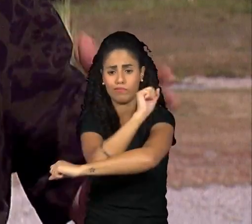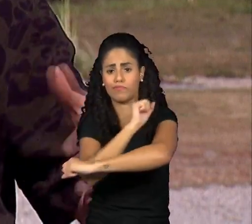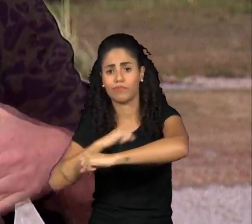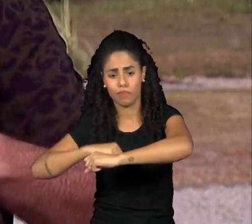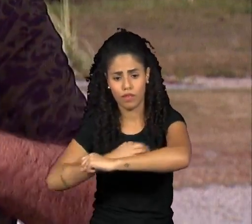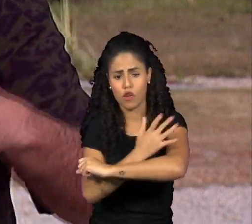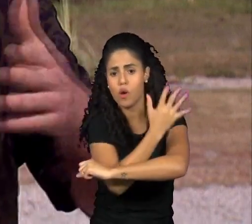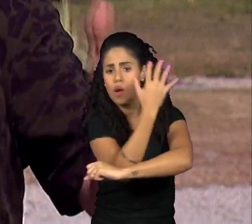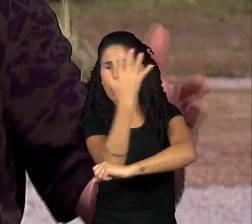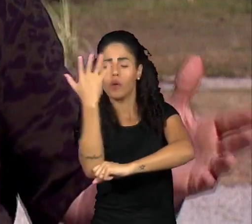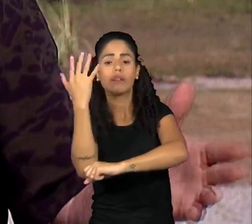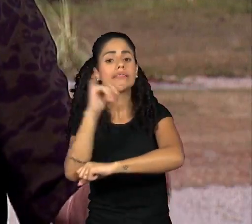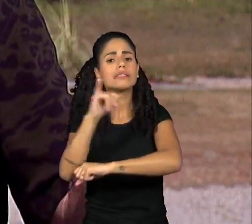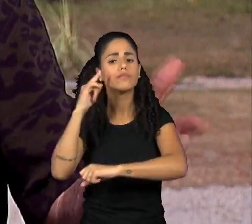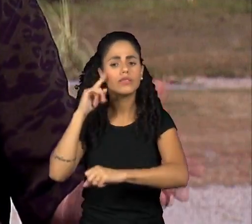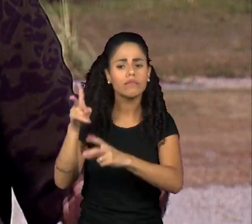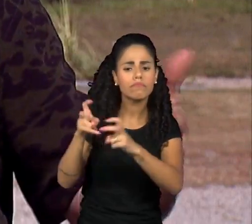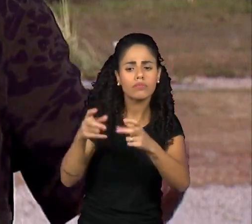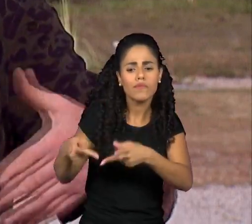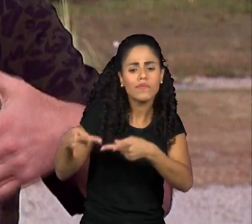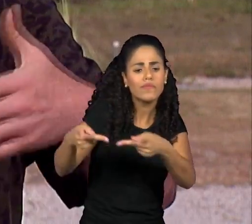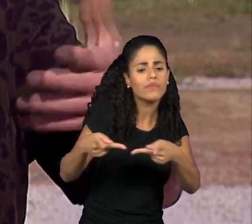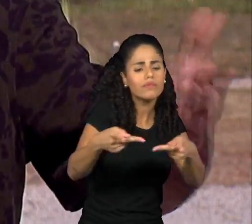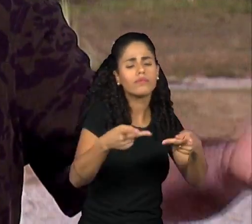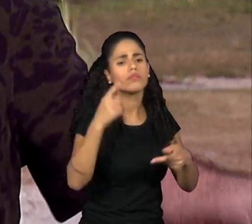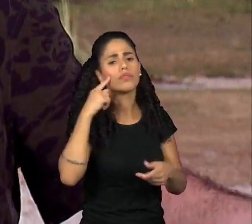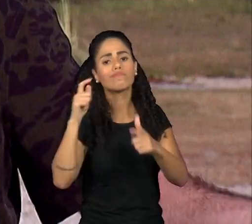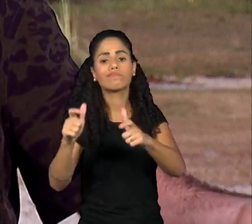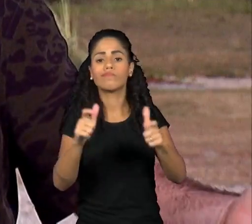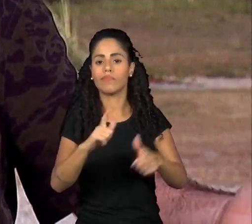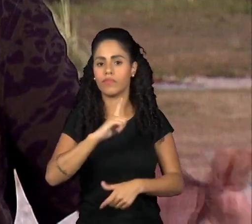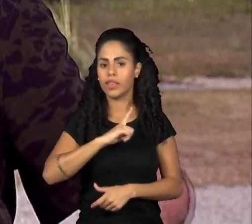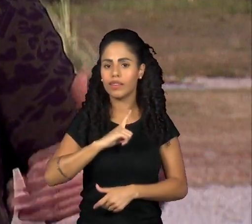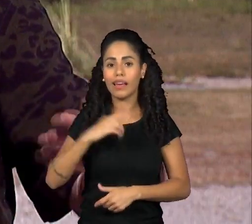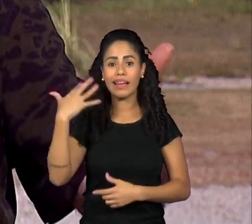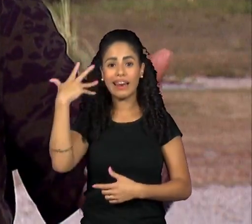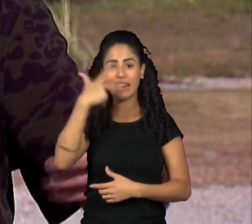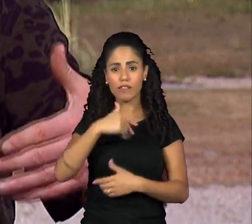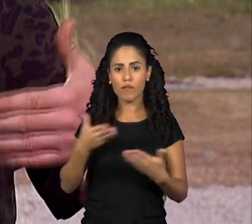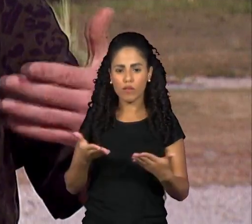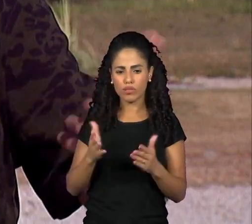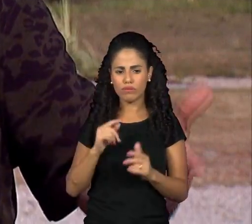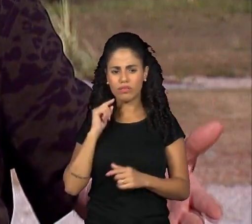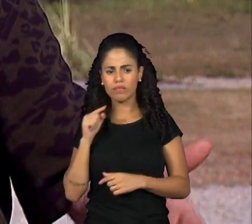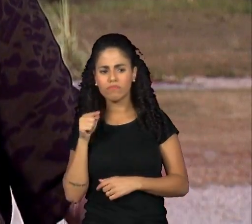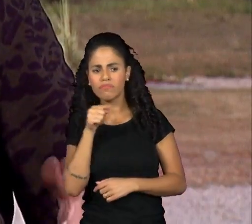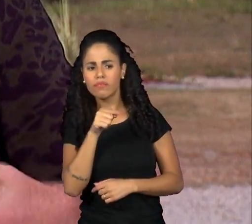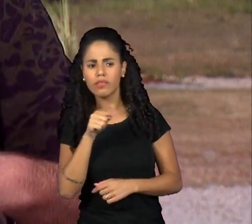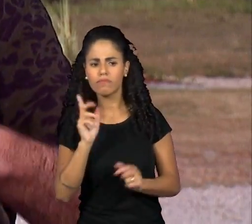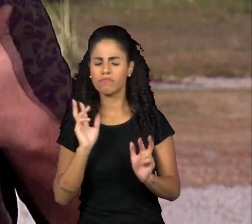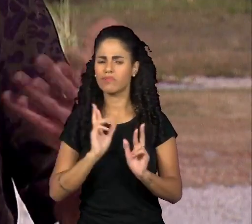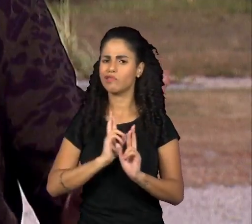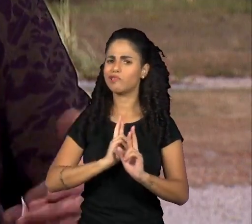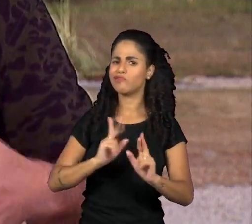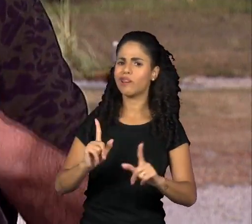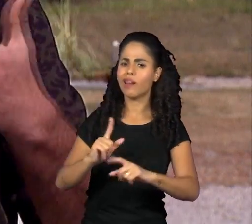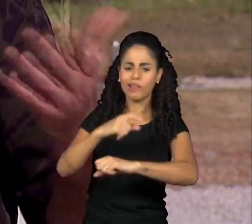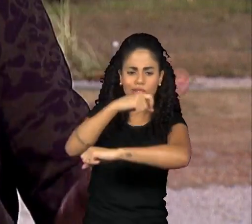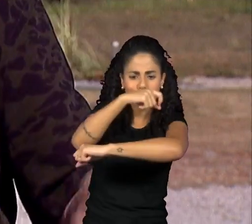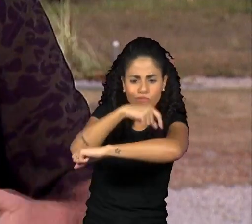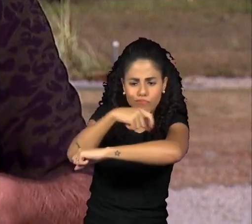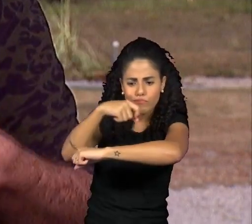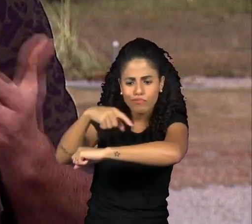para regiões onde o Cerrado ainda era vigoroso e hoje é cultivo de